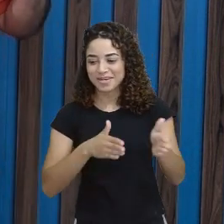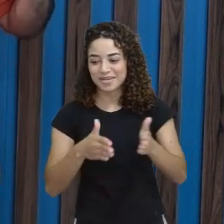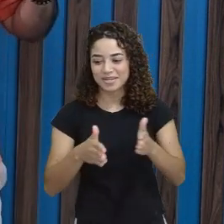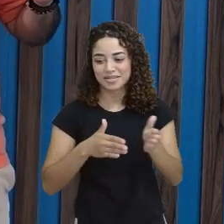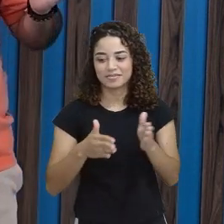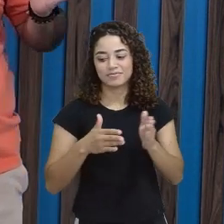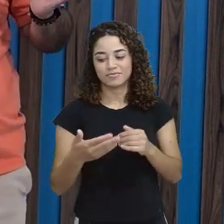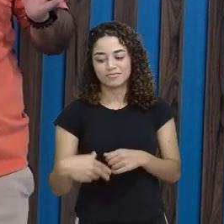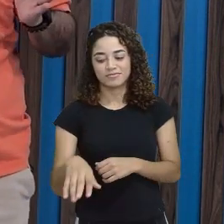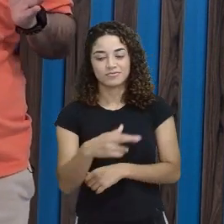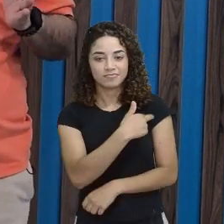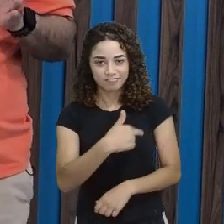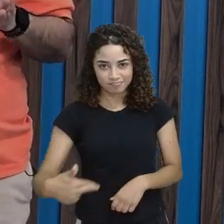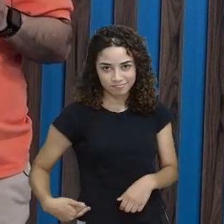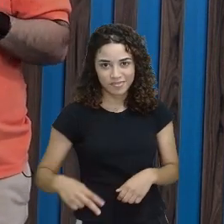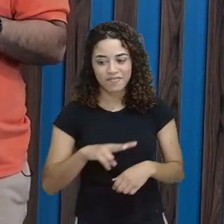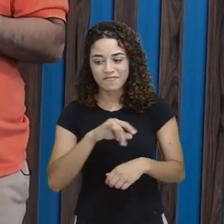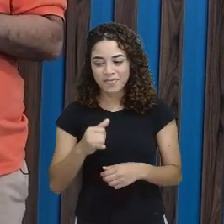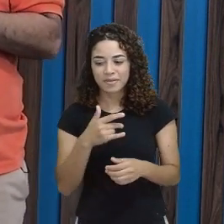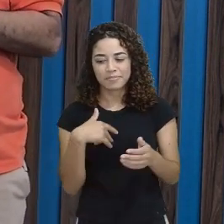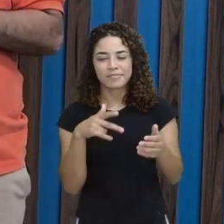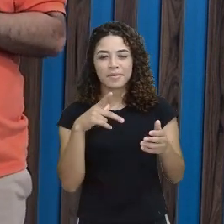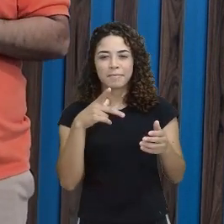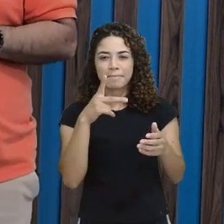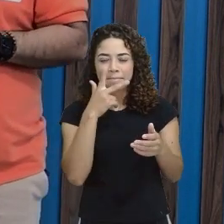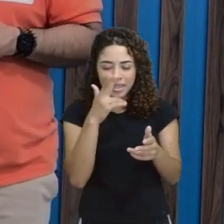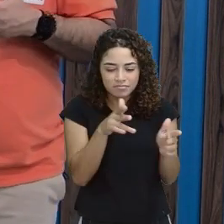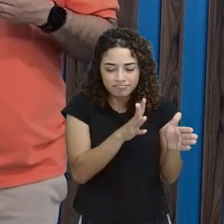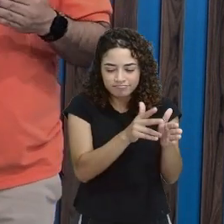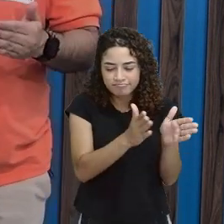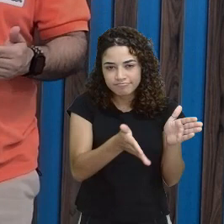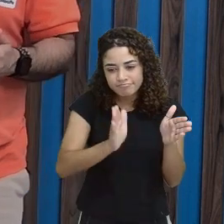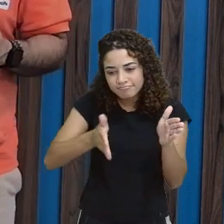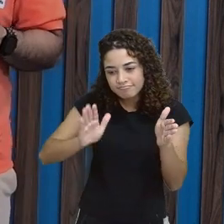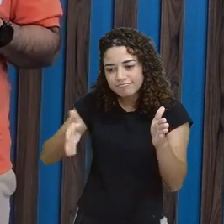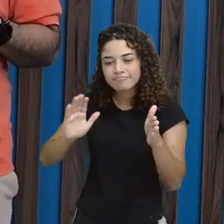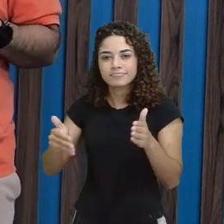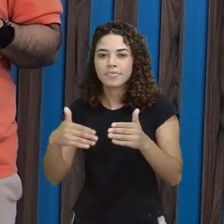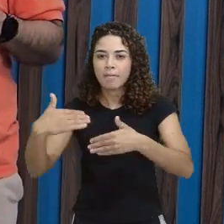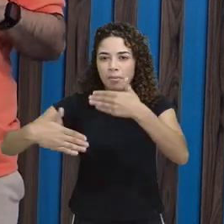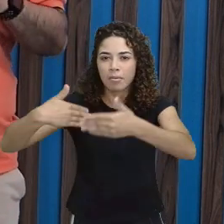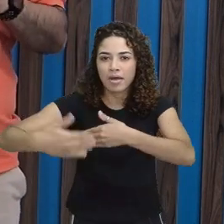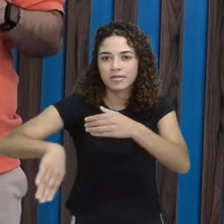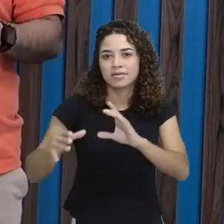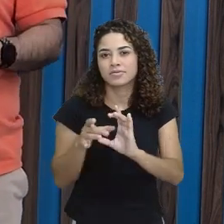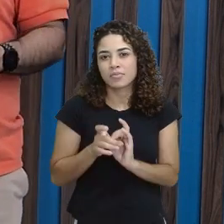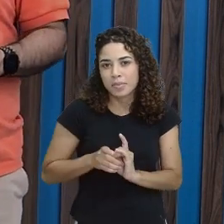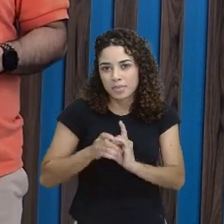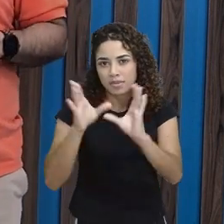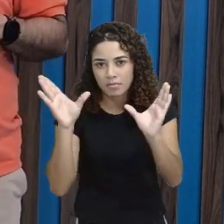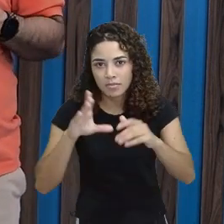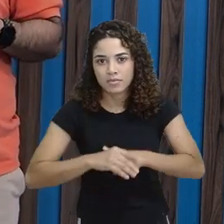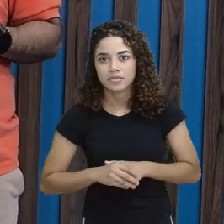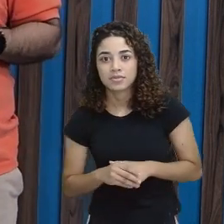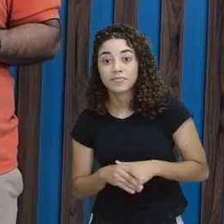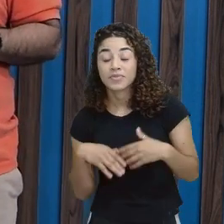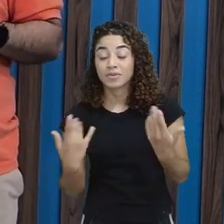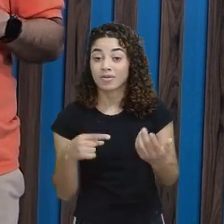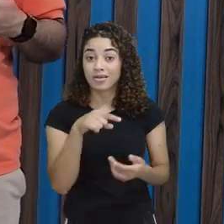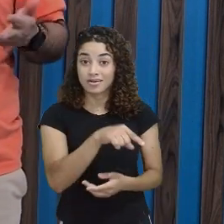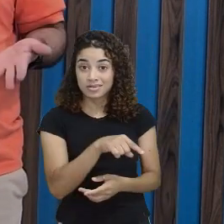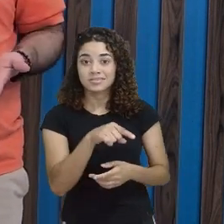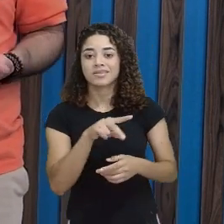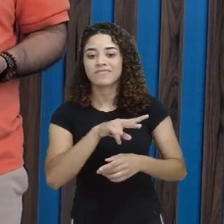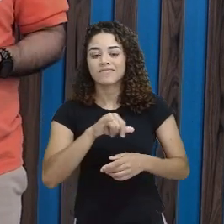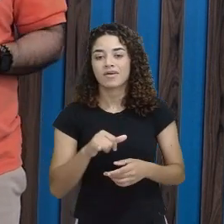a República caminhando para o aperfeiçoamento das instituições democráticas, mas essas instituições elas